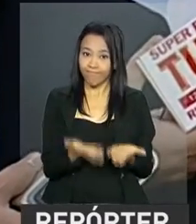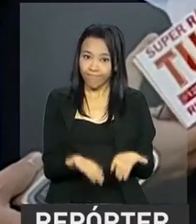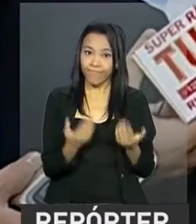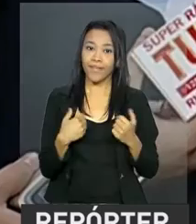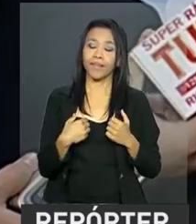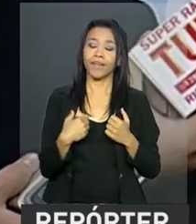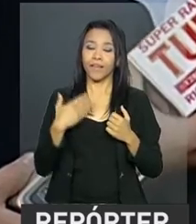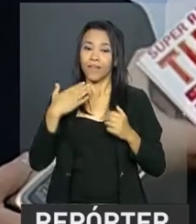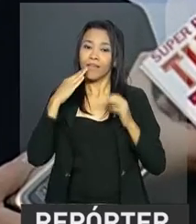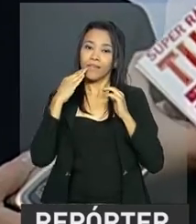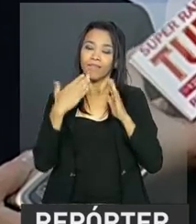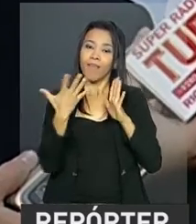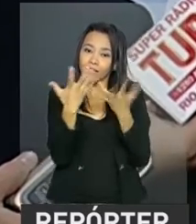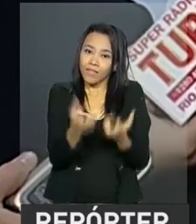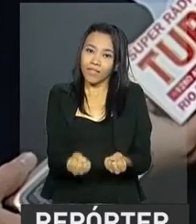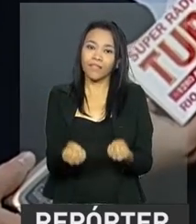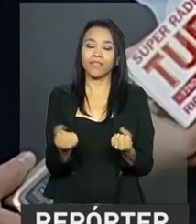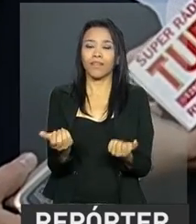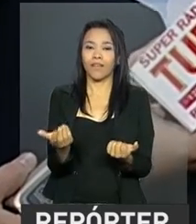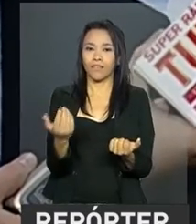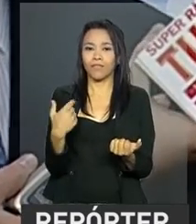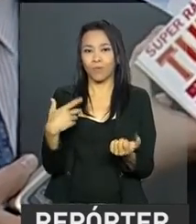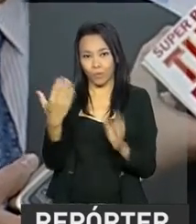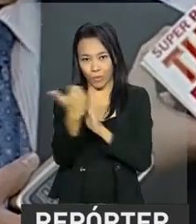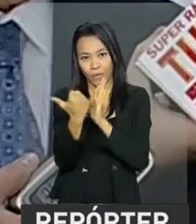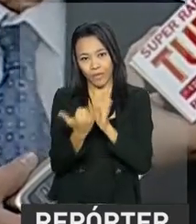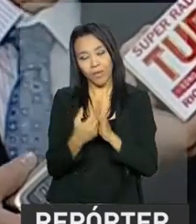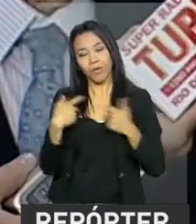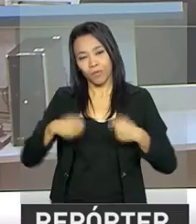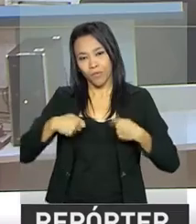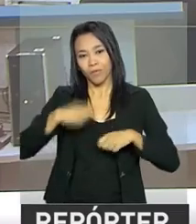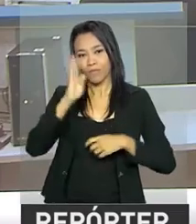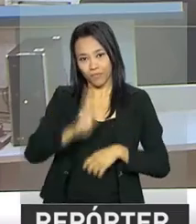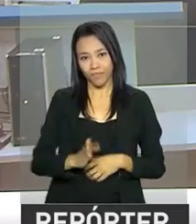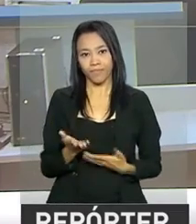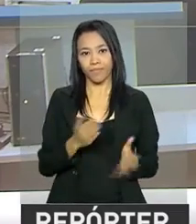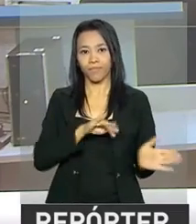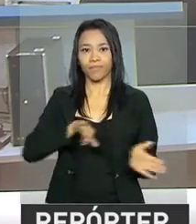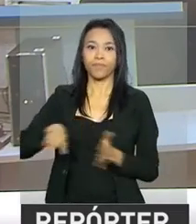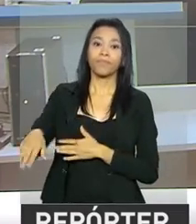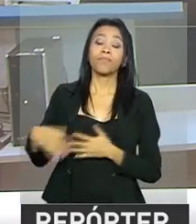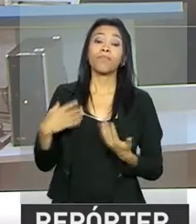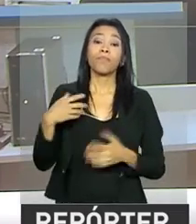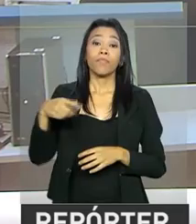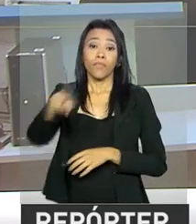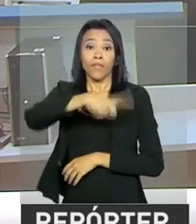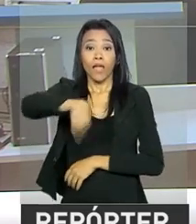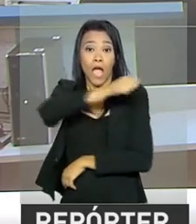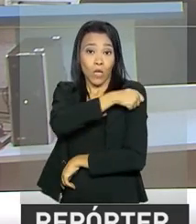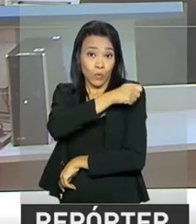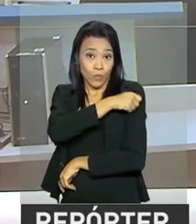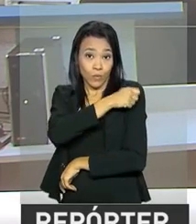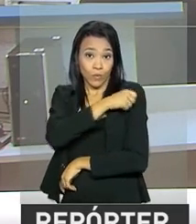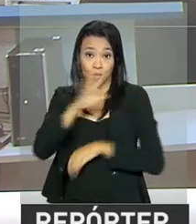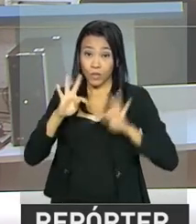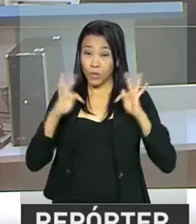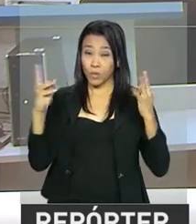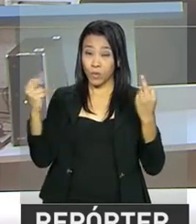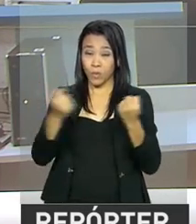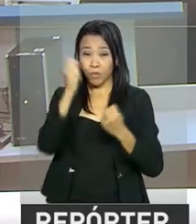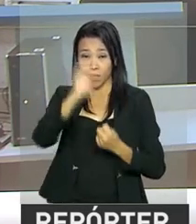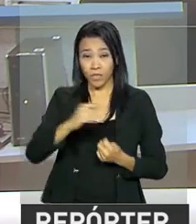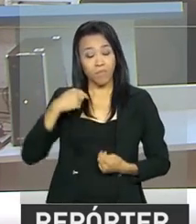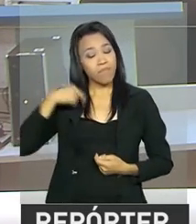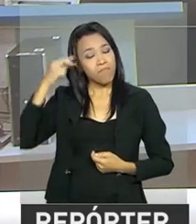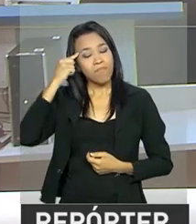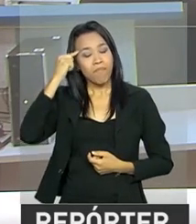ao edital e vir trabalhar nos Mais Médicos, porque o Brasil precisa. E estudantes de todo o país usaram a imaginação